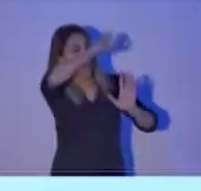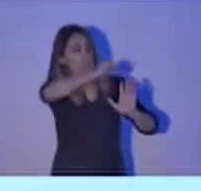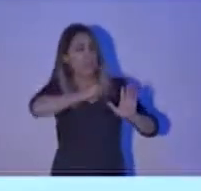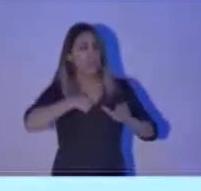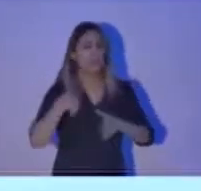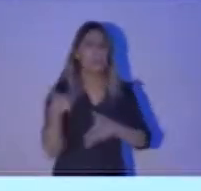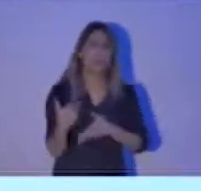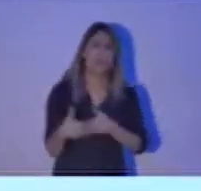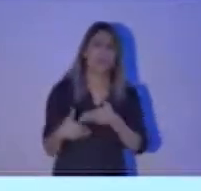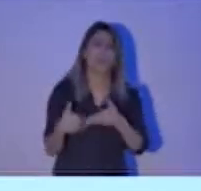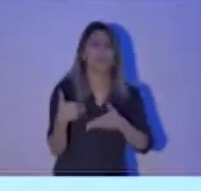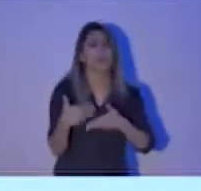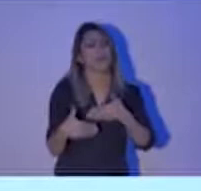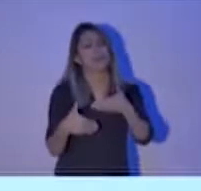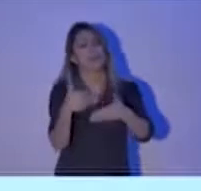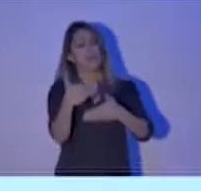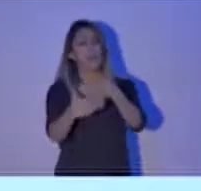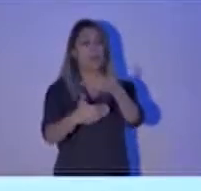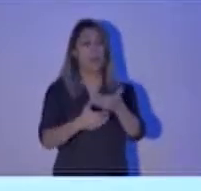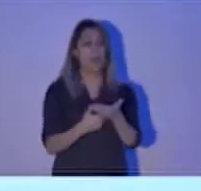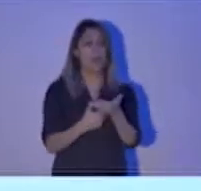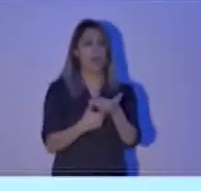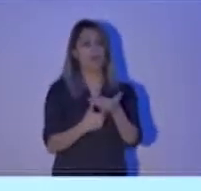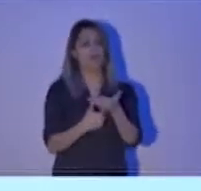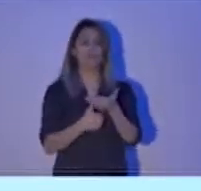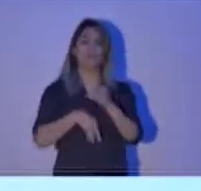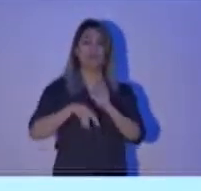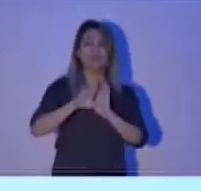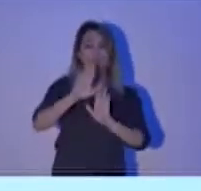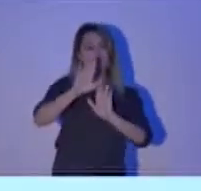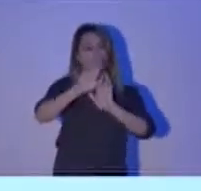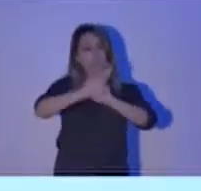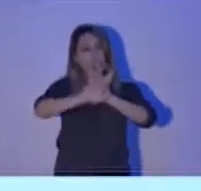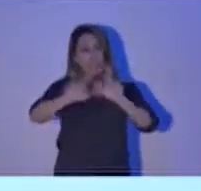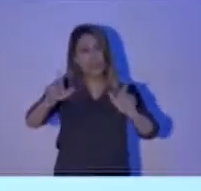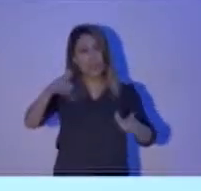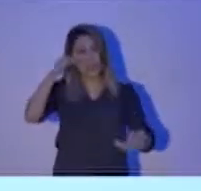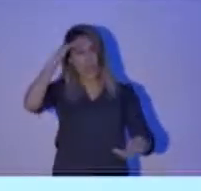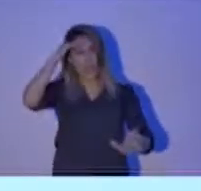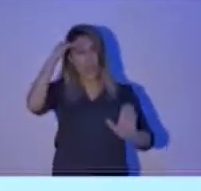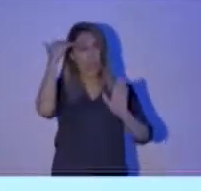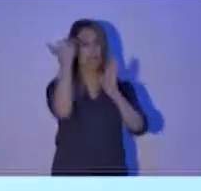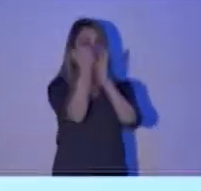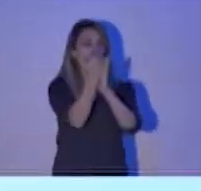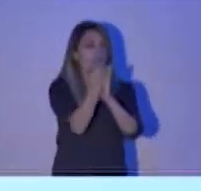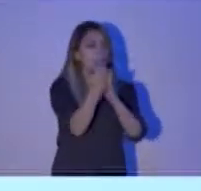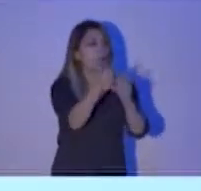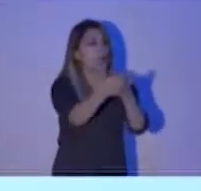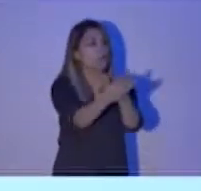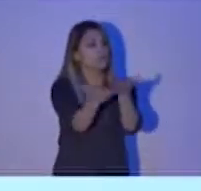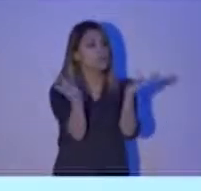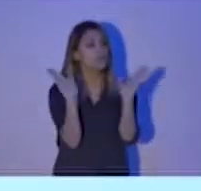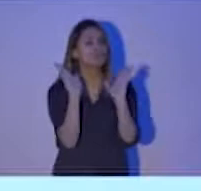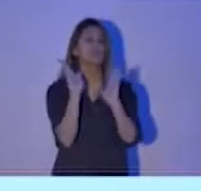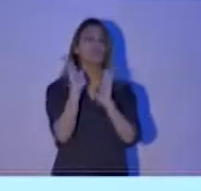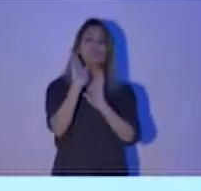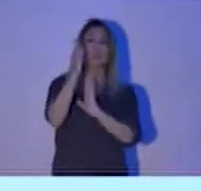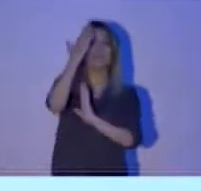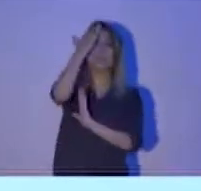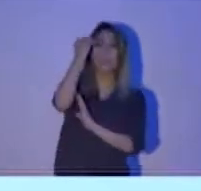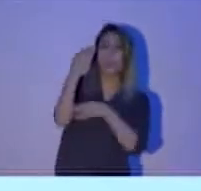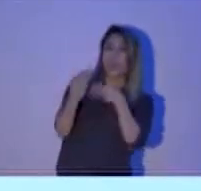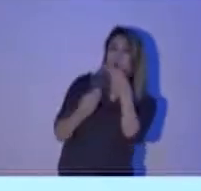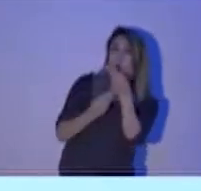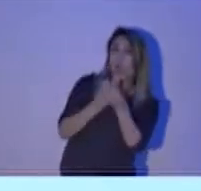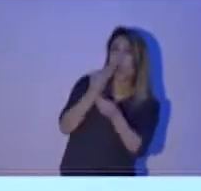juntos, a respeitar as diferentes redes, mas, ao mesmo tempo, saber aquilo que nos aproxima enquanto território,